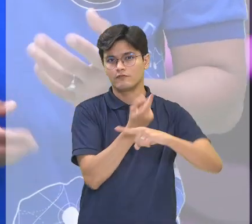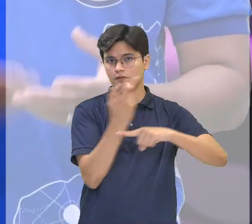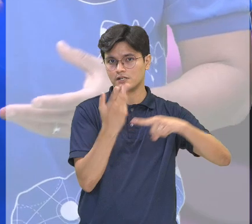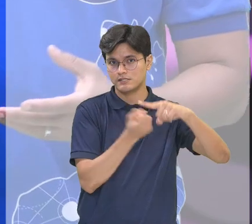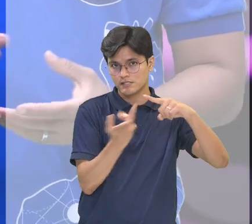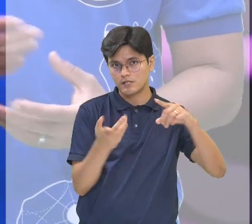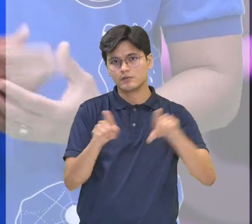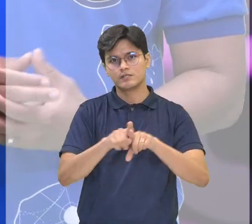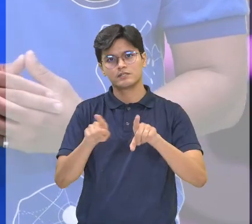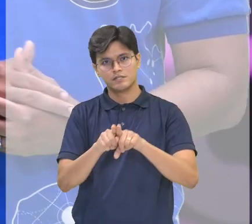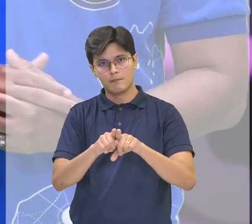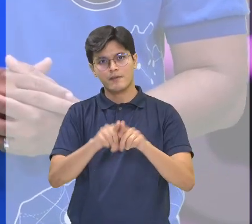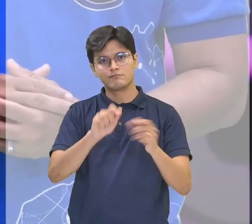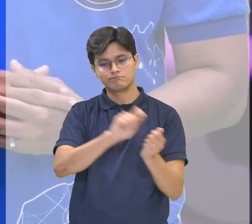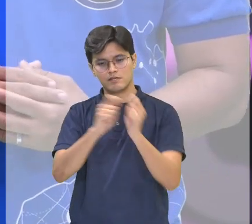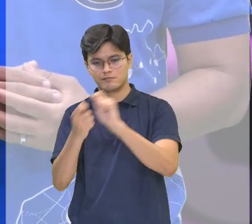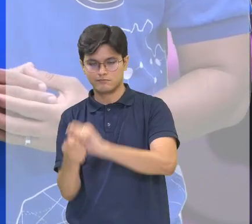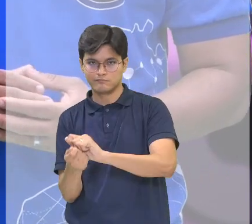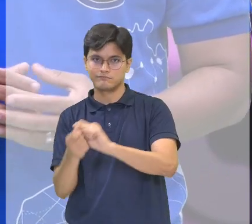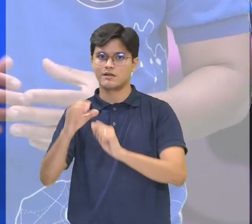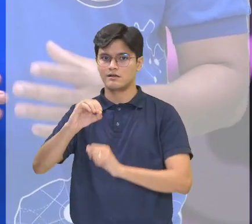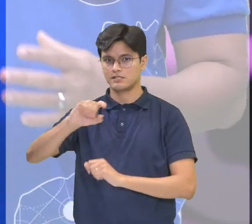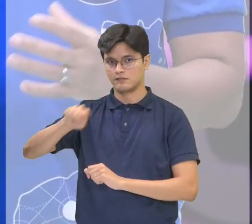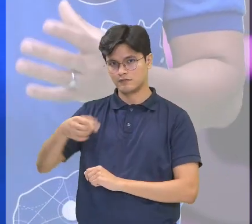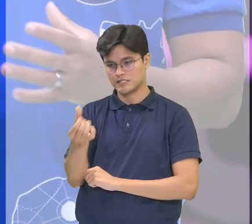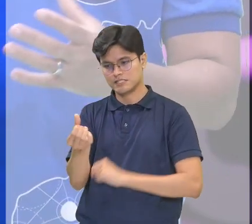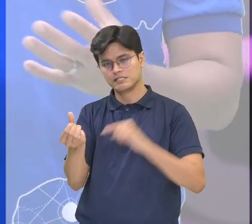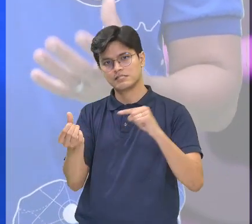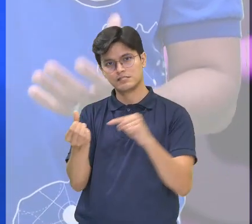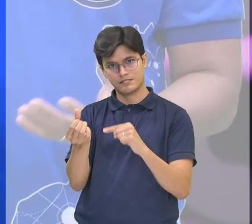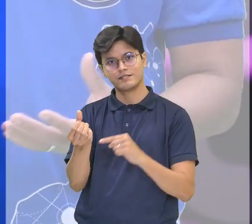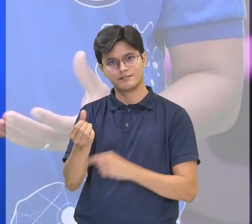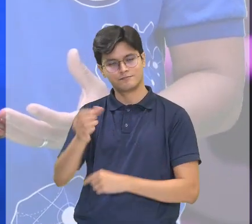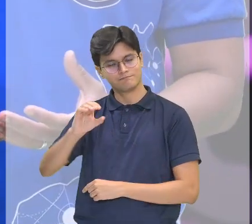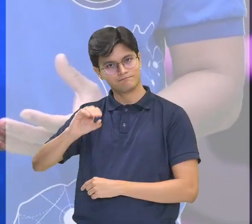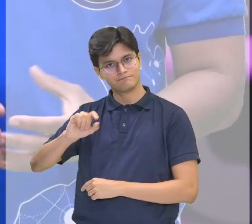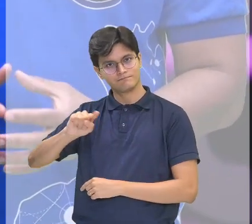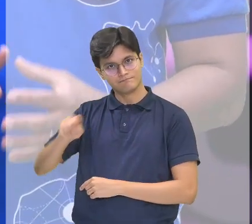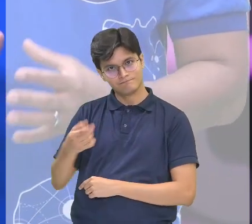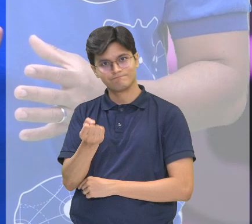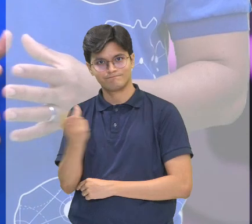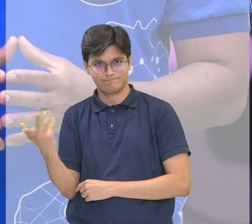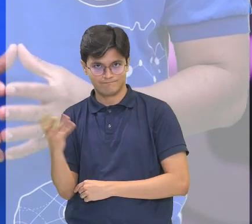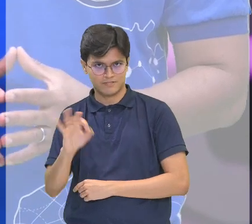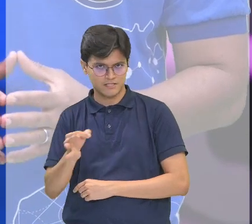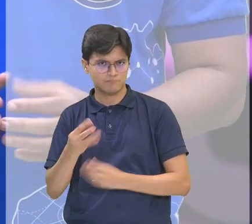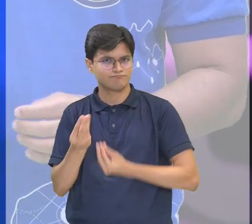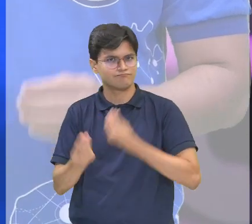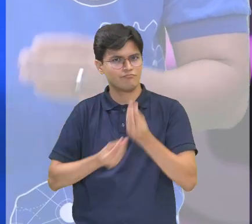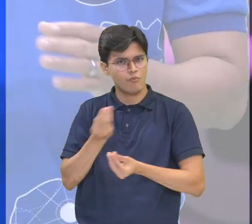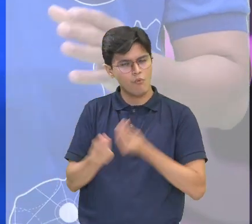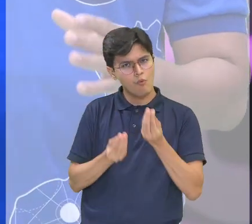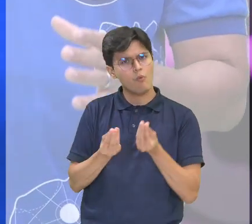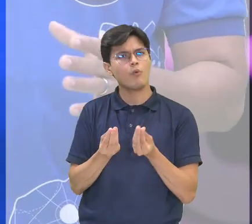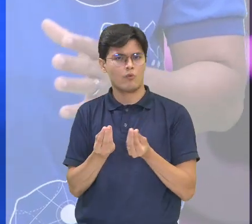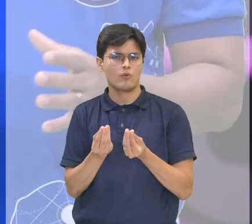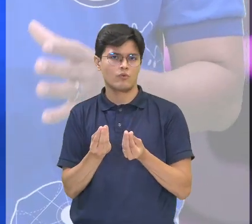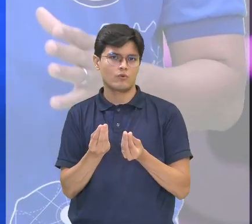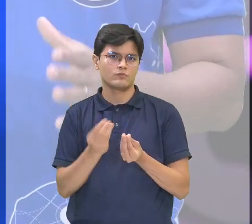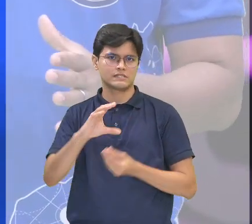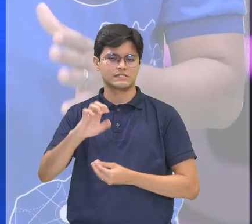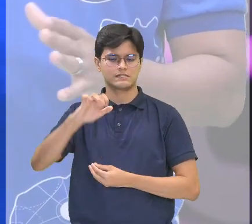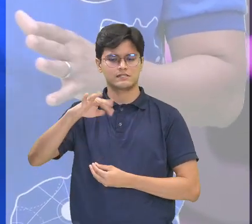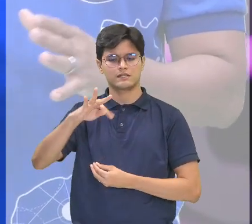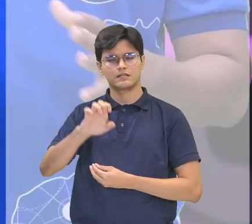fração. Seguindo o exemplo, vamos pensar aqui agora como funcionariam os centésimos, né? Os centésimos, eu vou